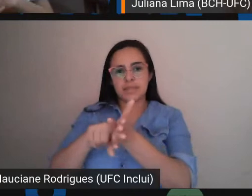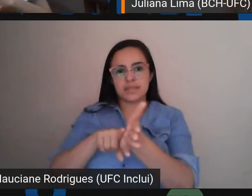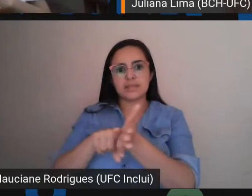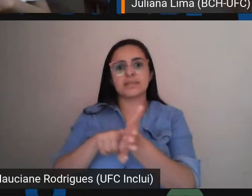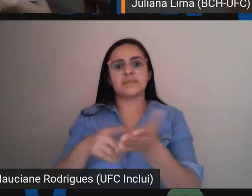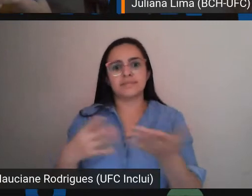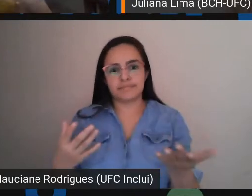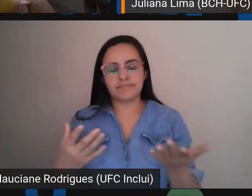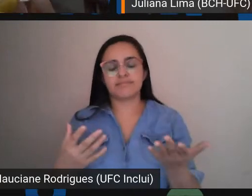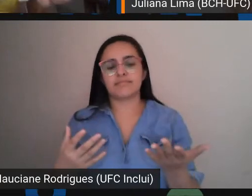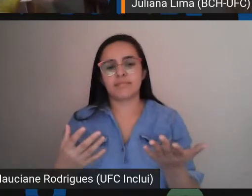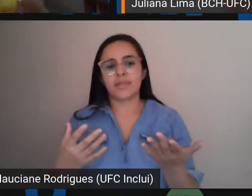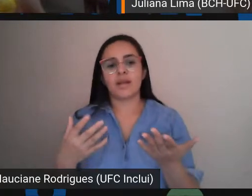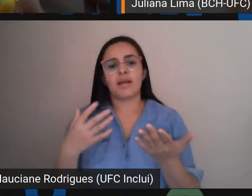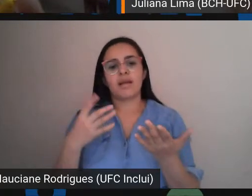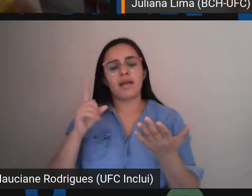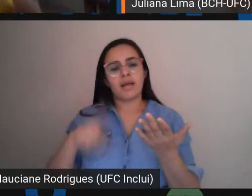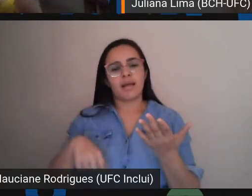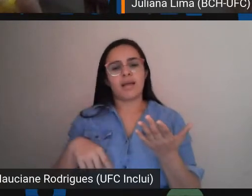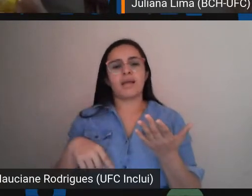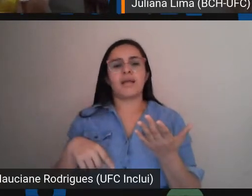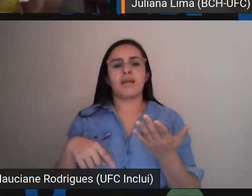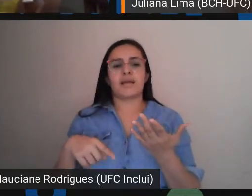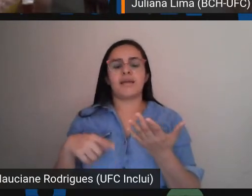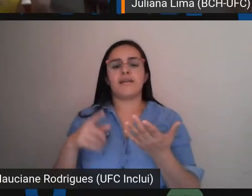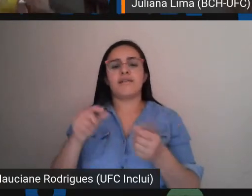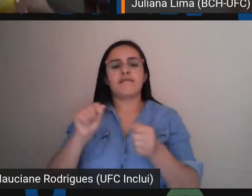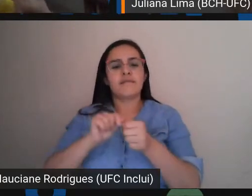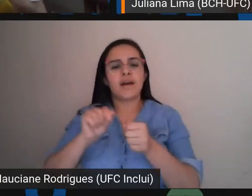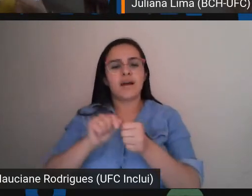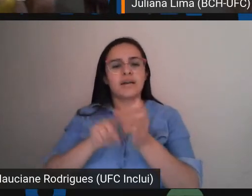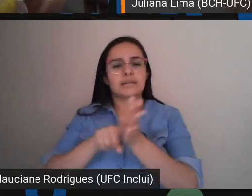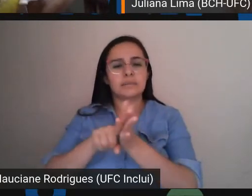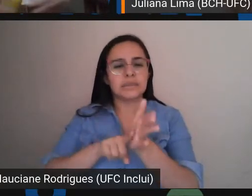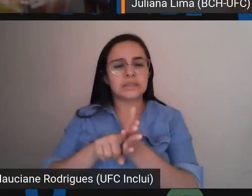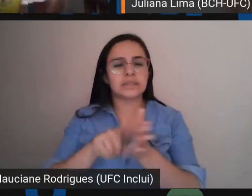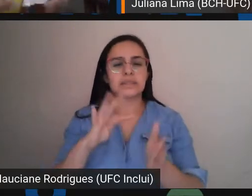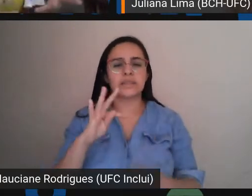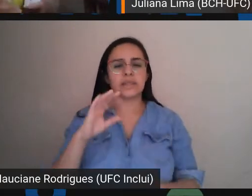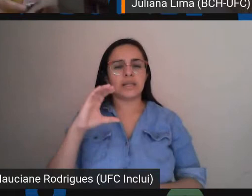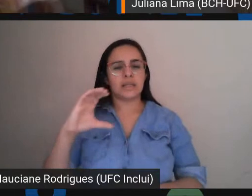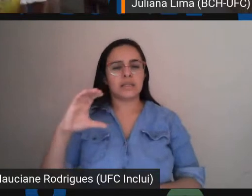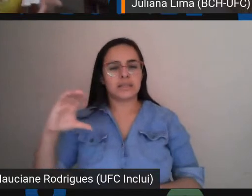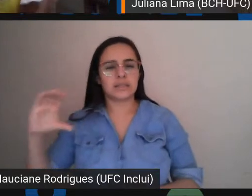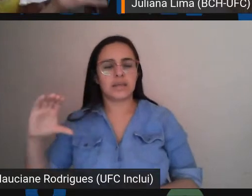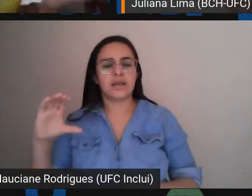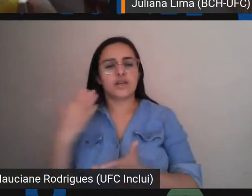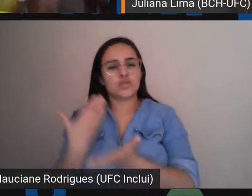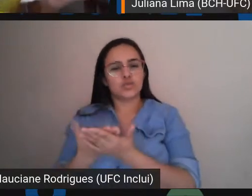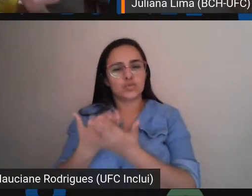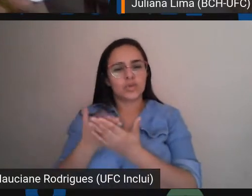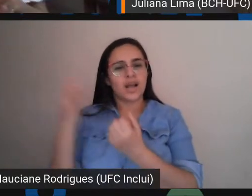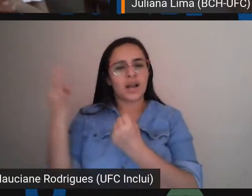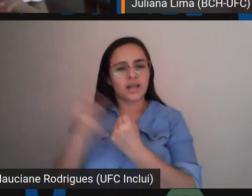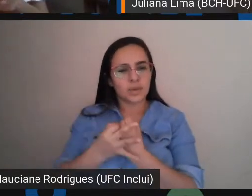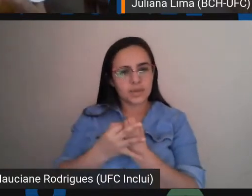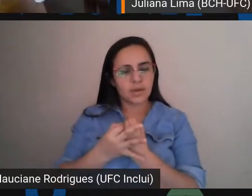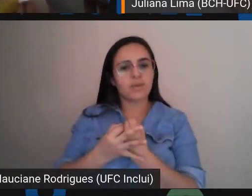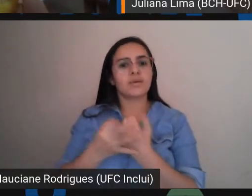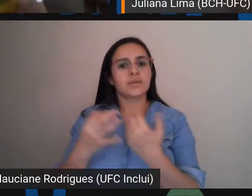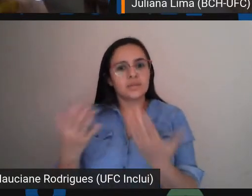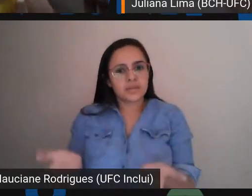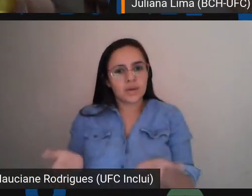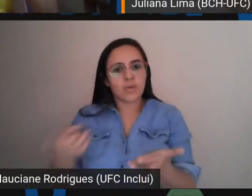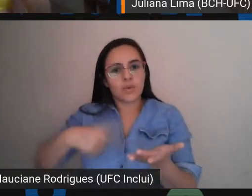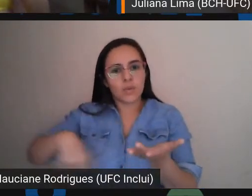que a gente desenvolve, né? A gente não faz pesquisa, TCC, enfim, várias coisas na própria graduação, então isso a gente tem que saber